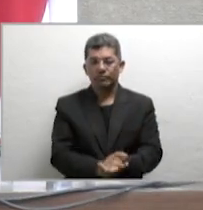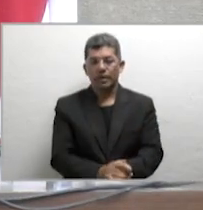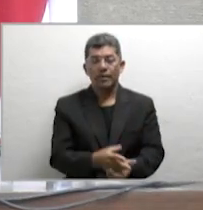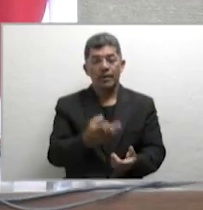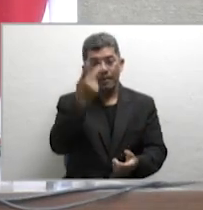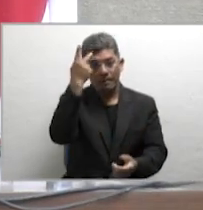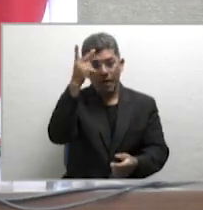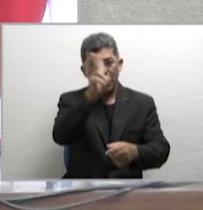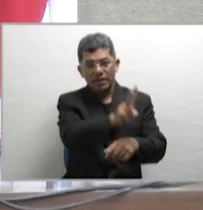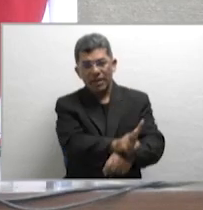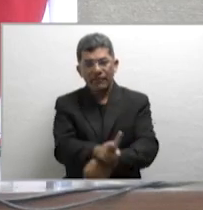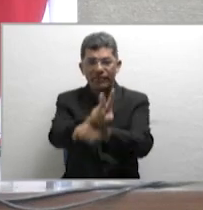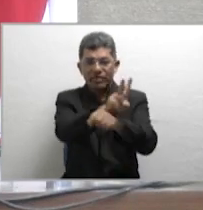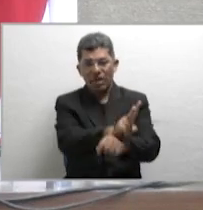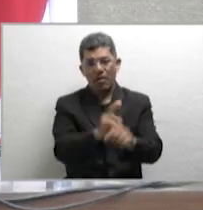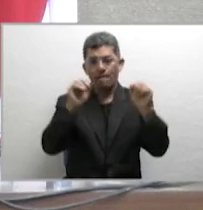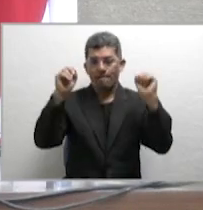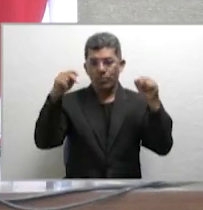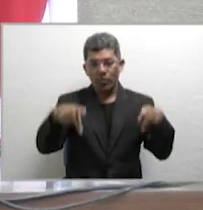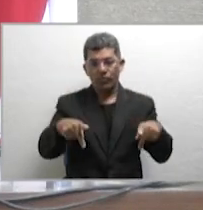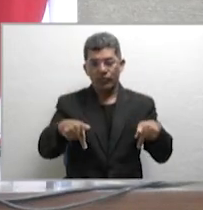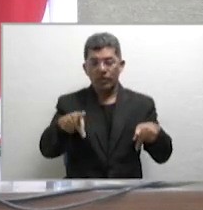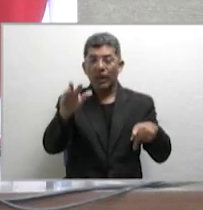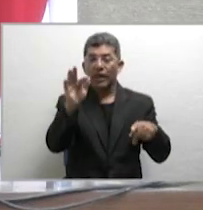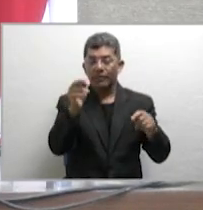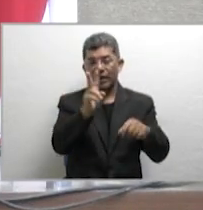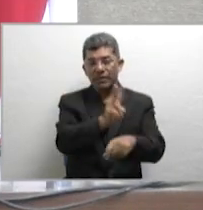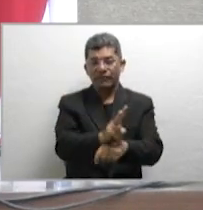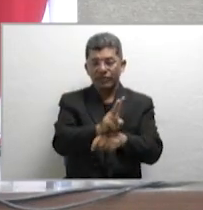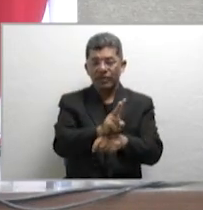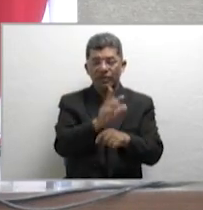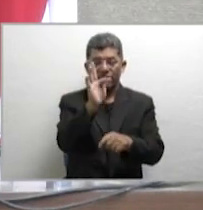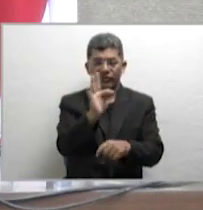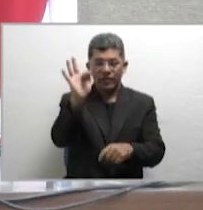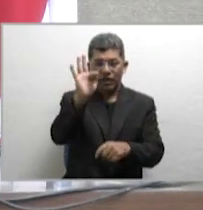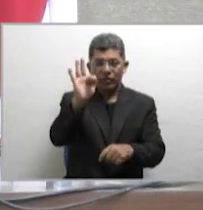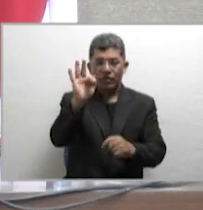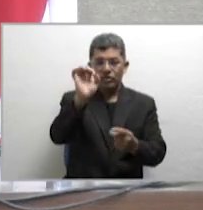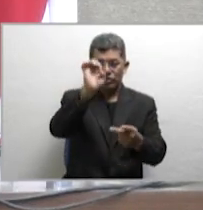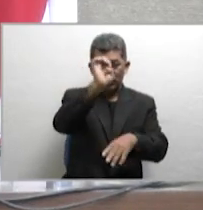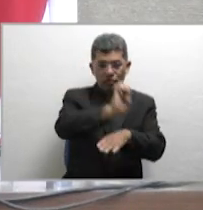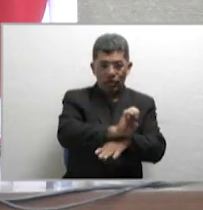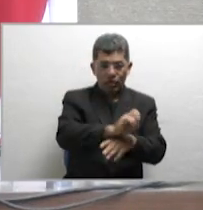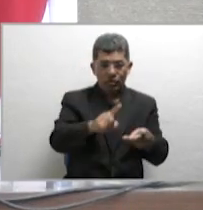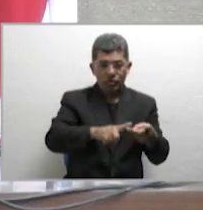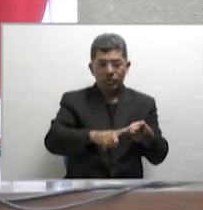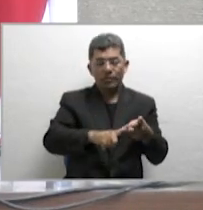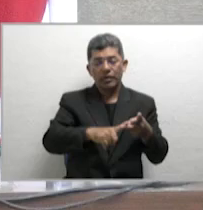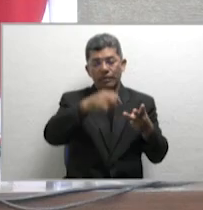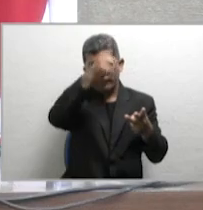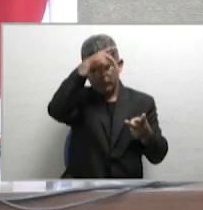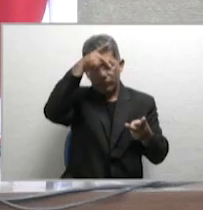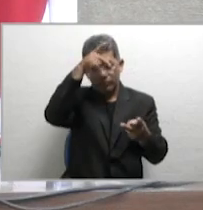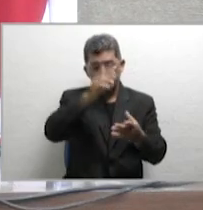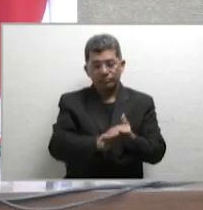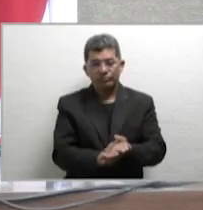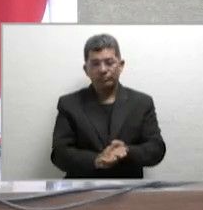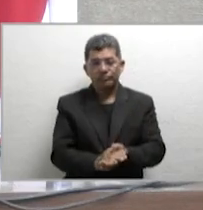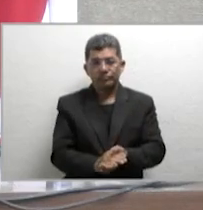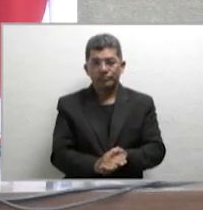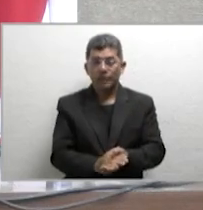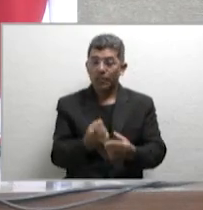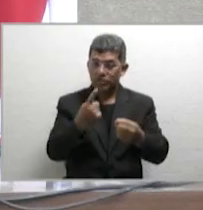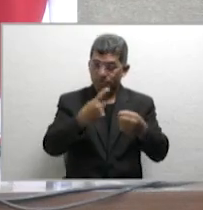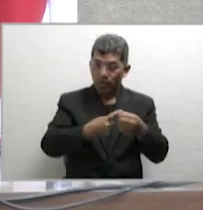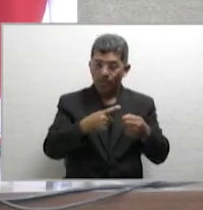para nos defender na esfera federal, estadual e municipal, através da defesa no Ministério Público